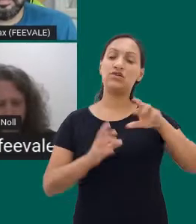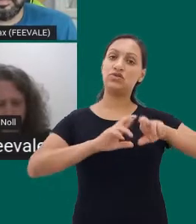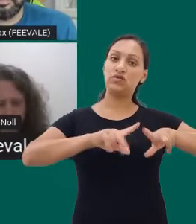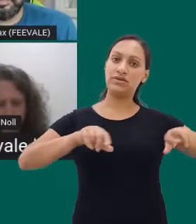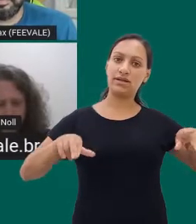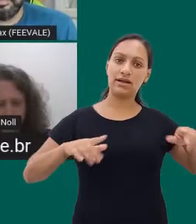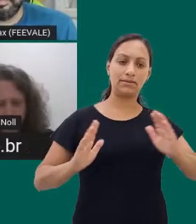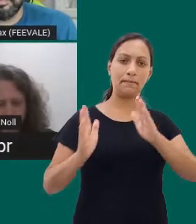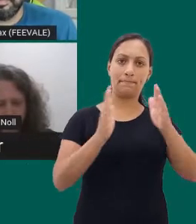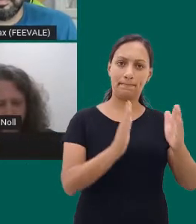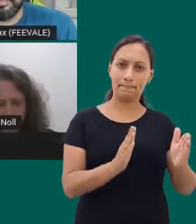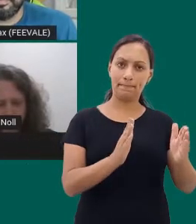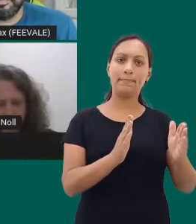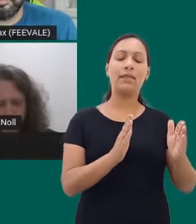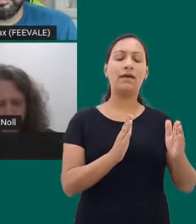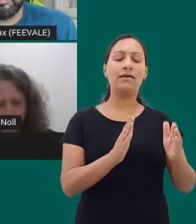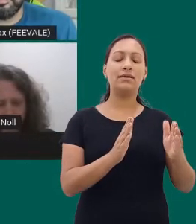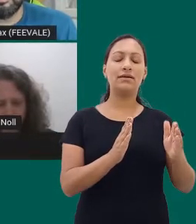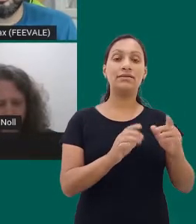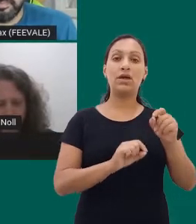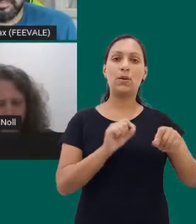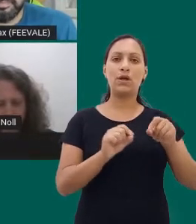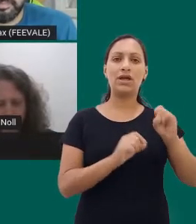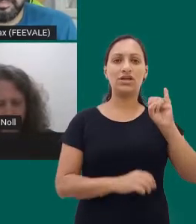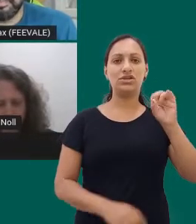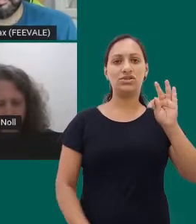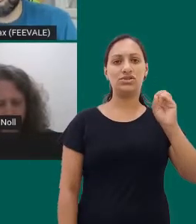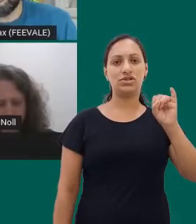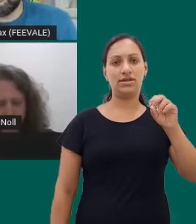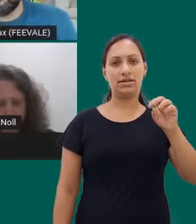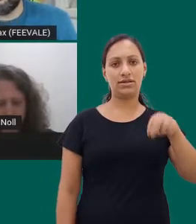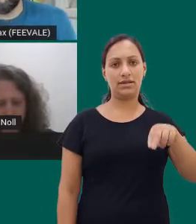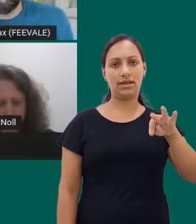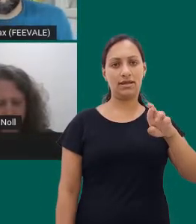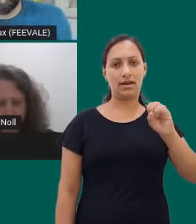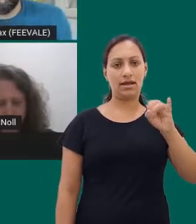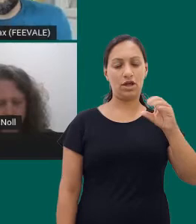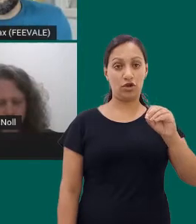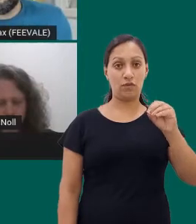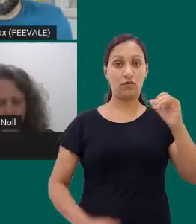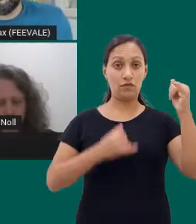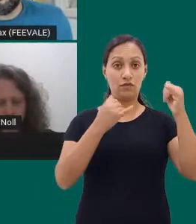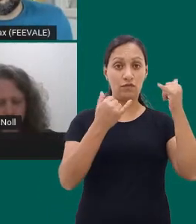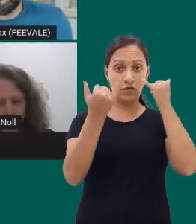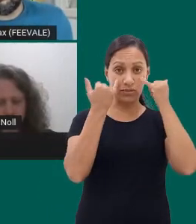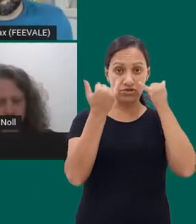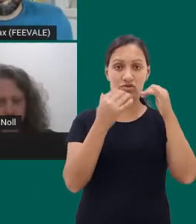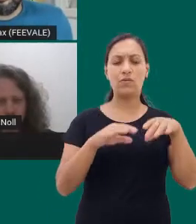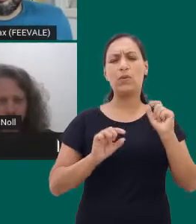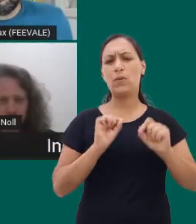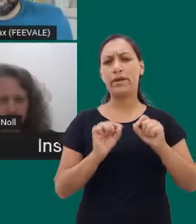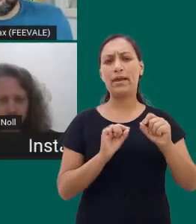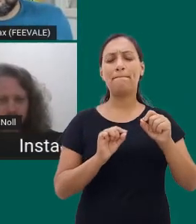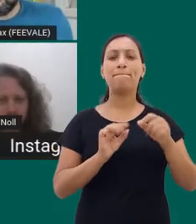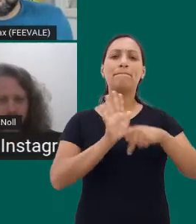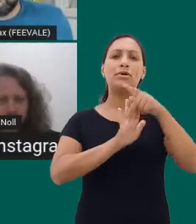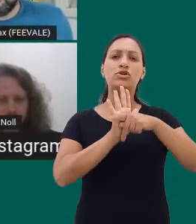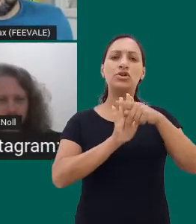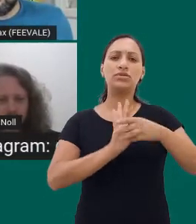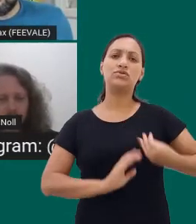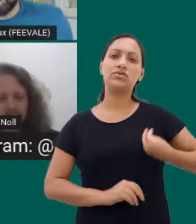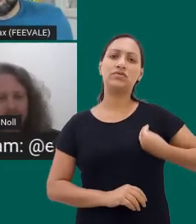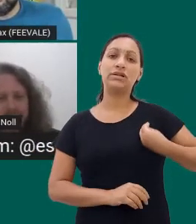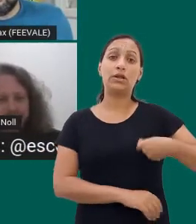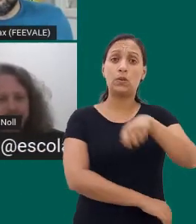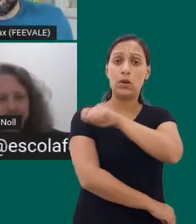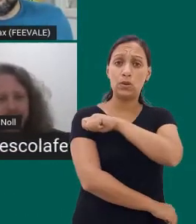são os itinerários formativos, que ele é mais voltado, então, para o projeto de vida do estudante. Ele tem disponível